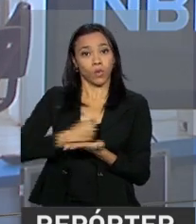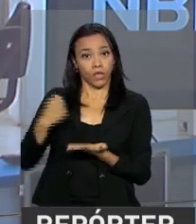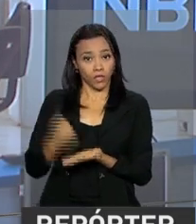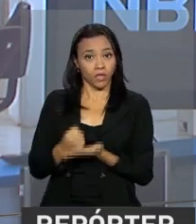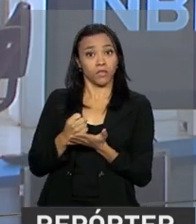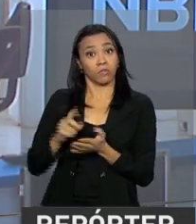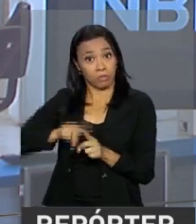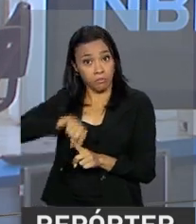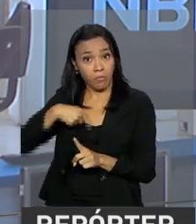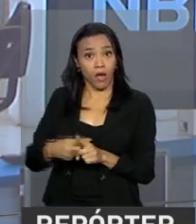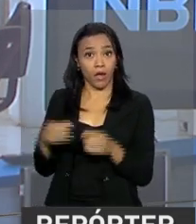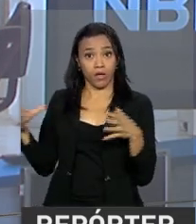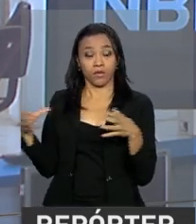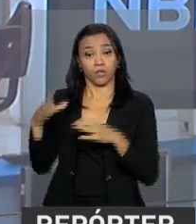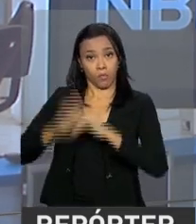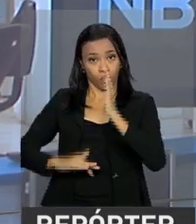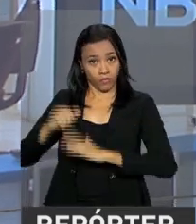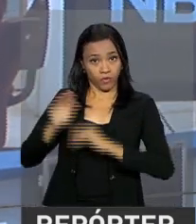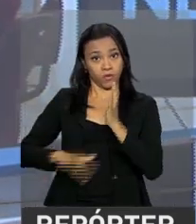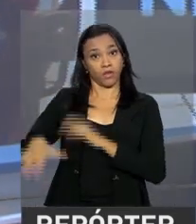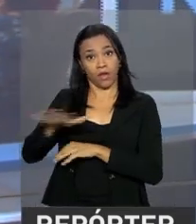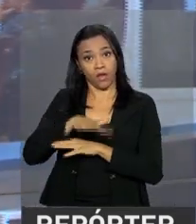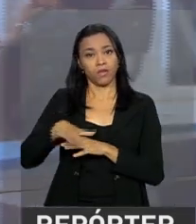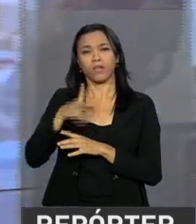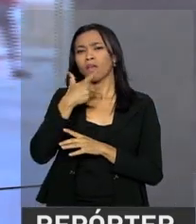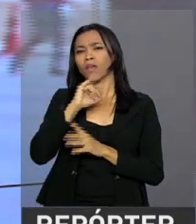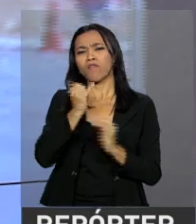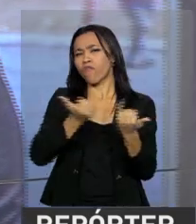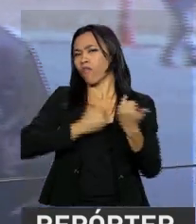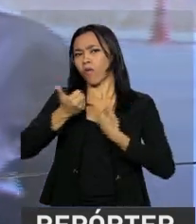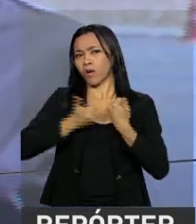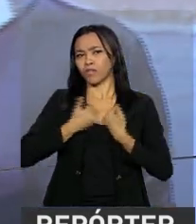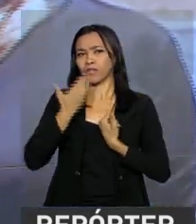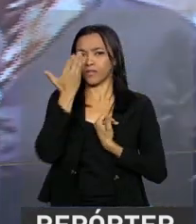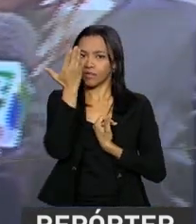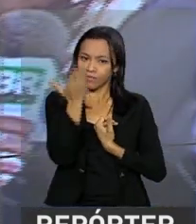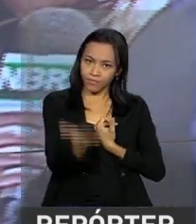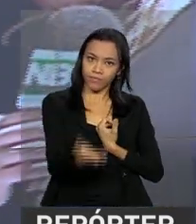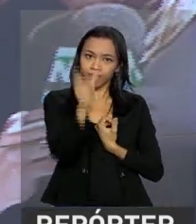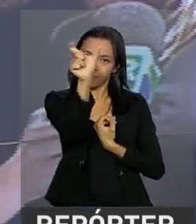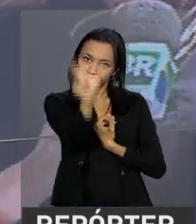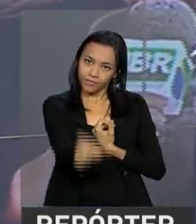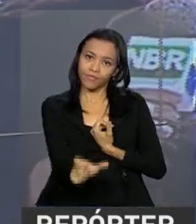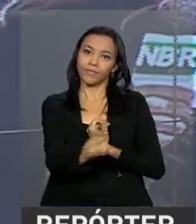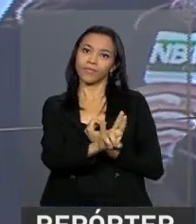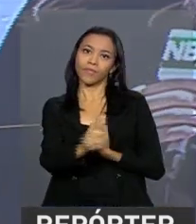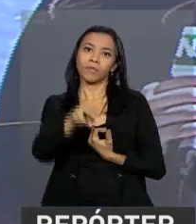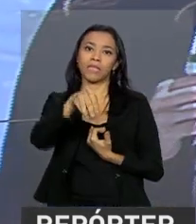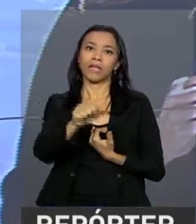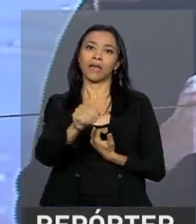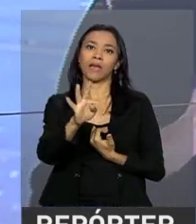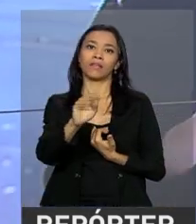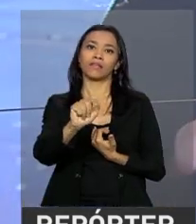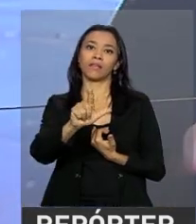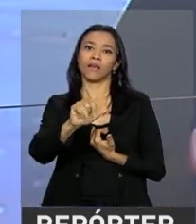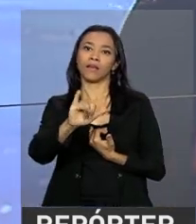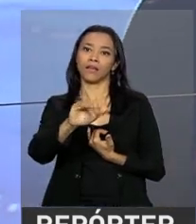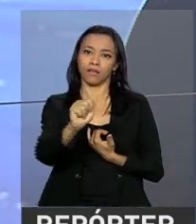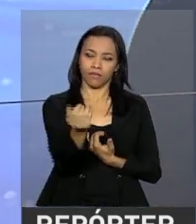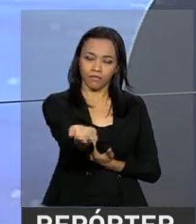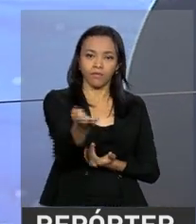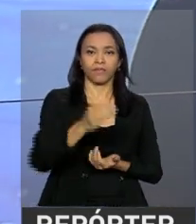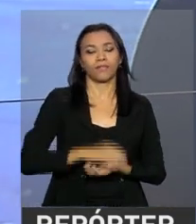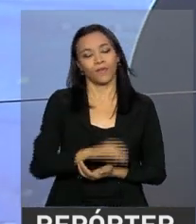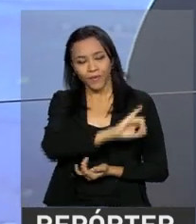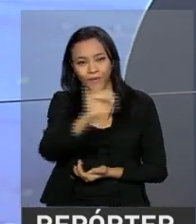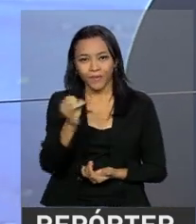mais brigadistas. Quem traz as informações para a gente ao vivo lá da Esplanada dos Ministérios é a repórter Natália Mello.